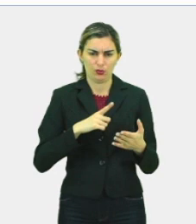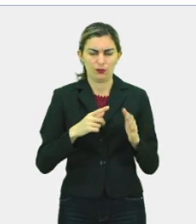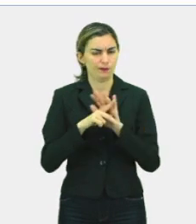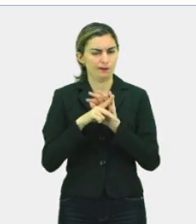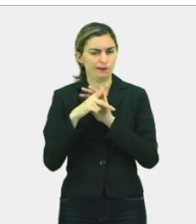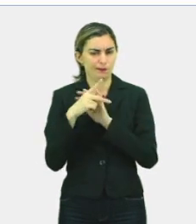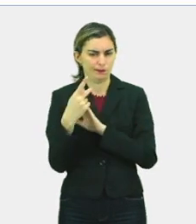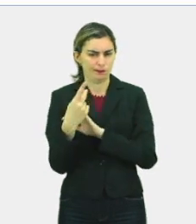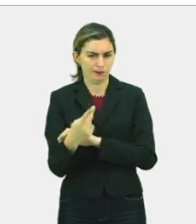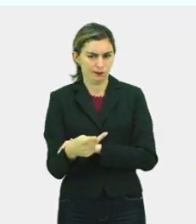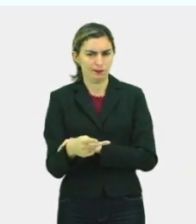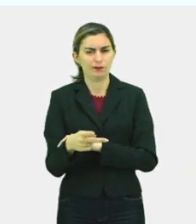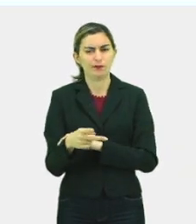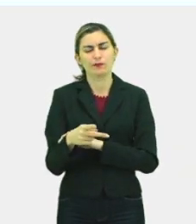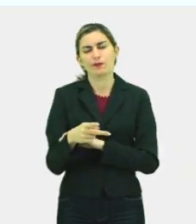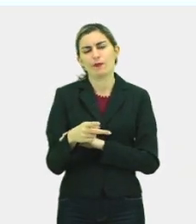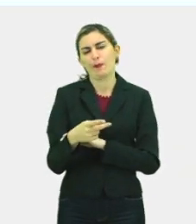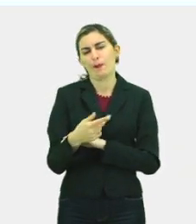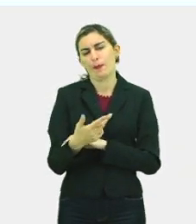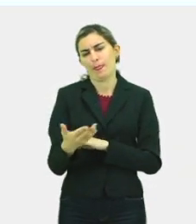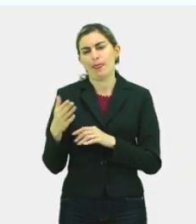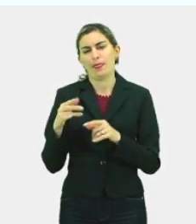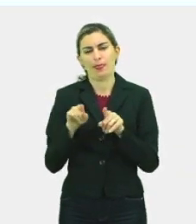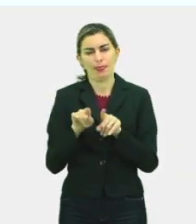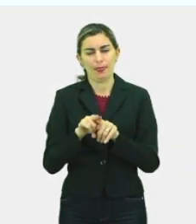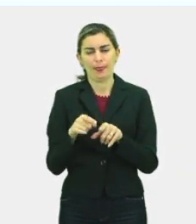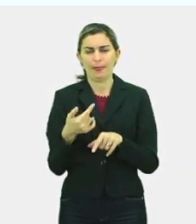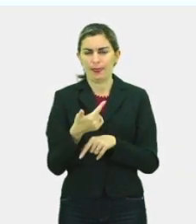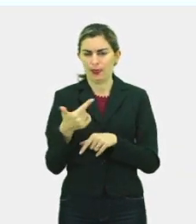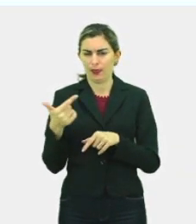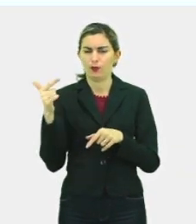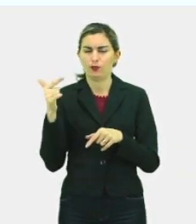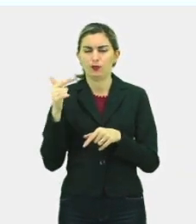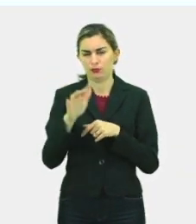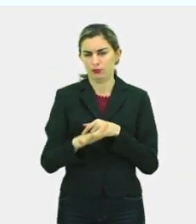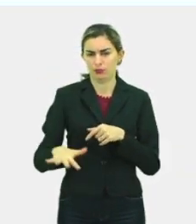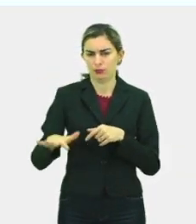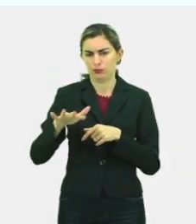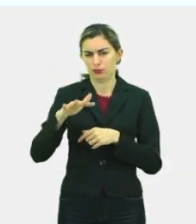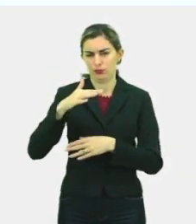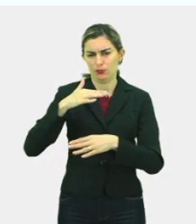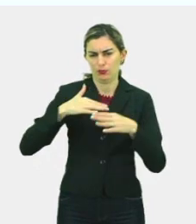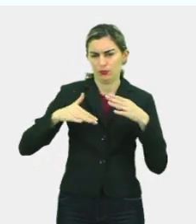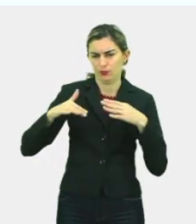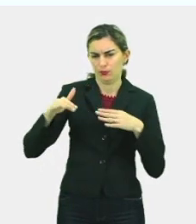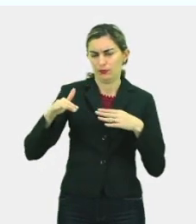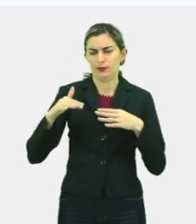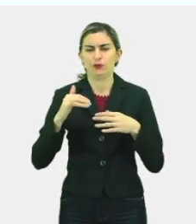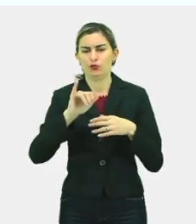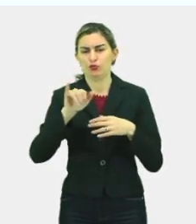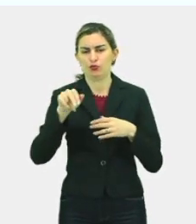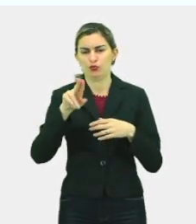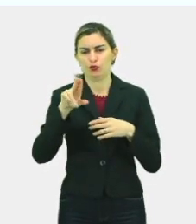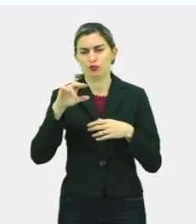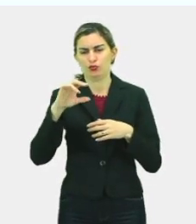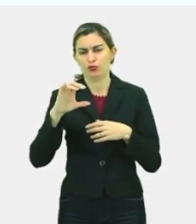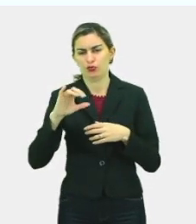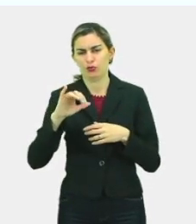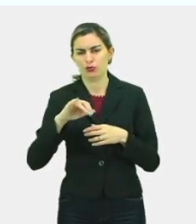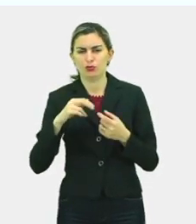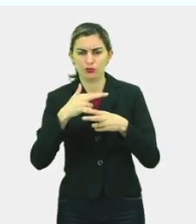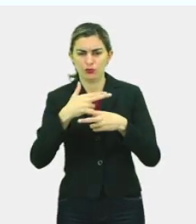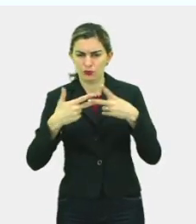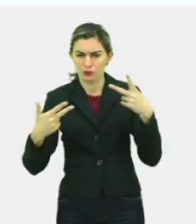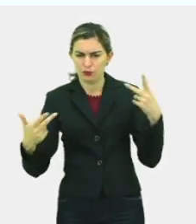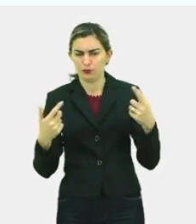seus fundamentos, preceitos, vindo também de uma outra arte marcial, como lá o jiu-jitsu. O judô ele